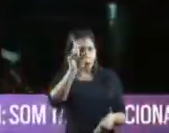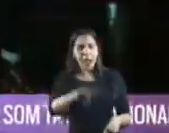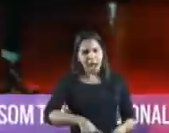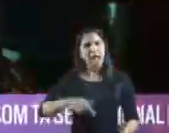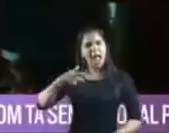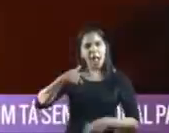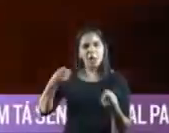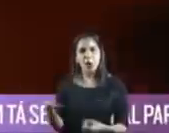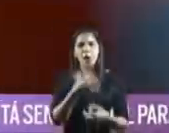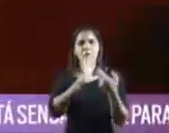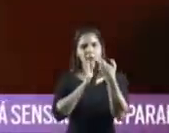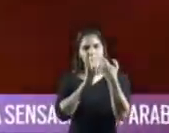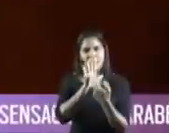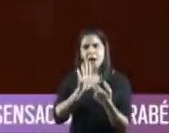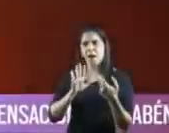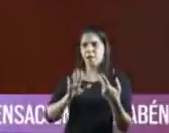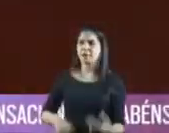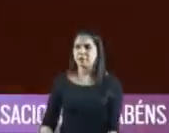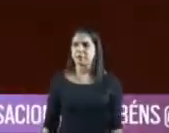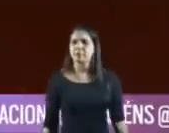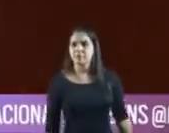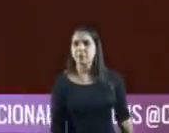arte.